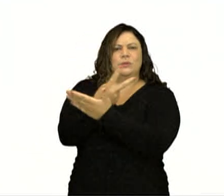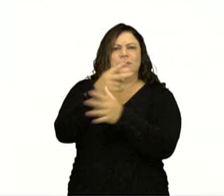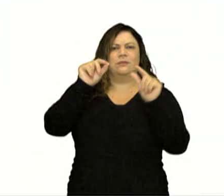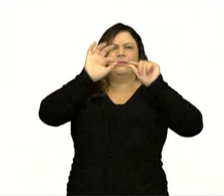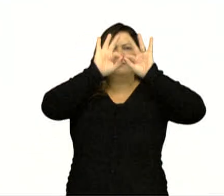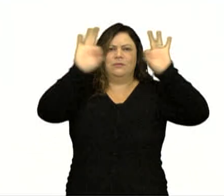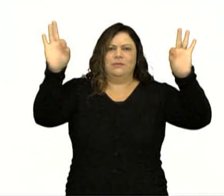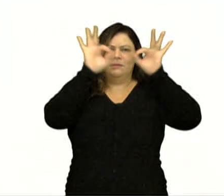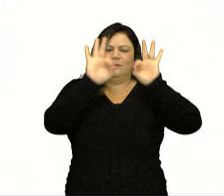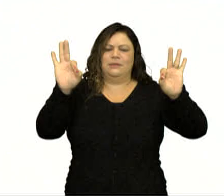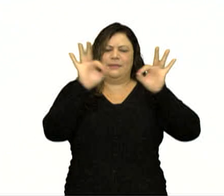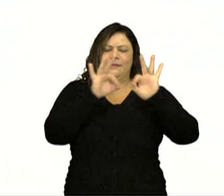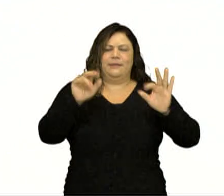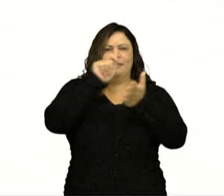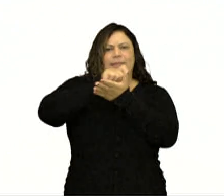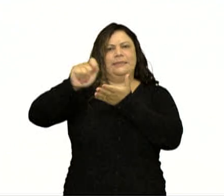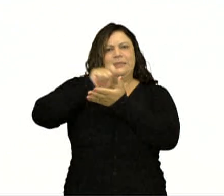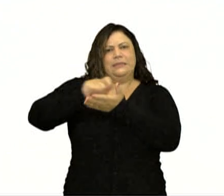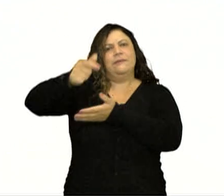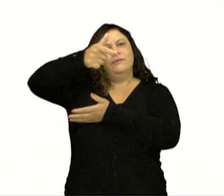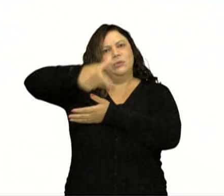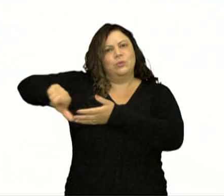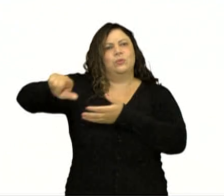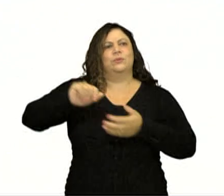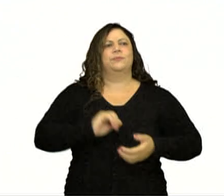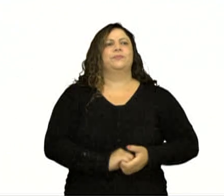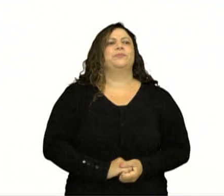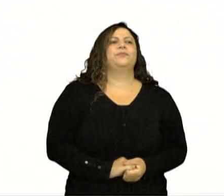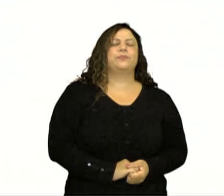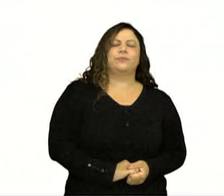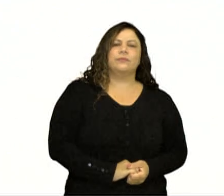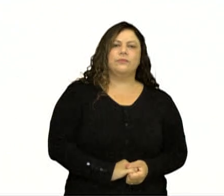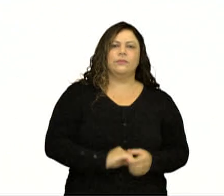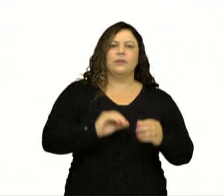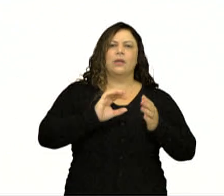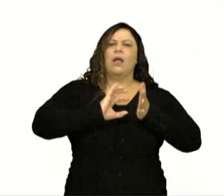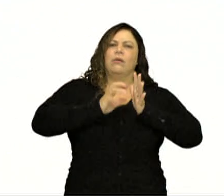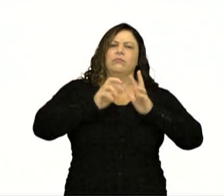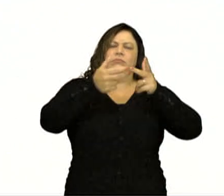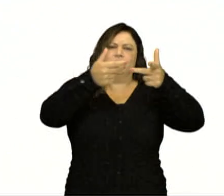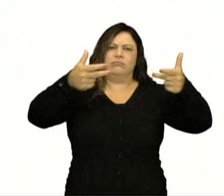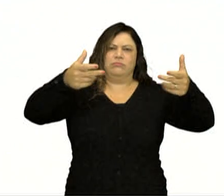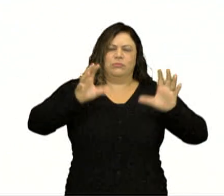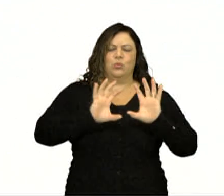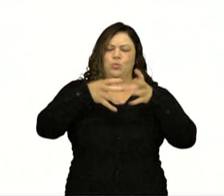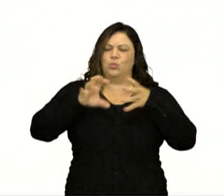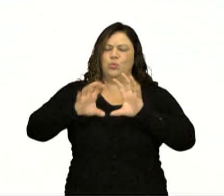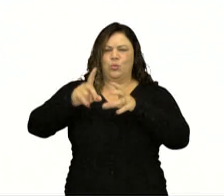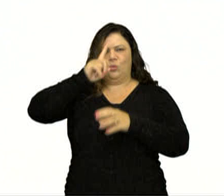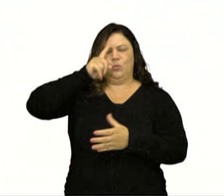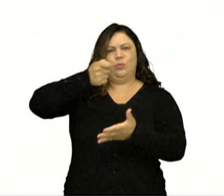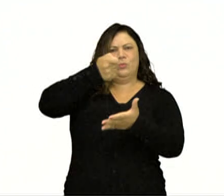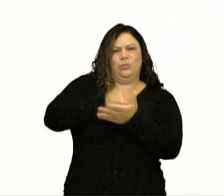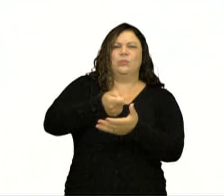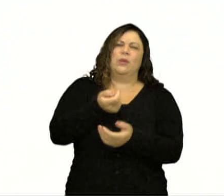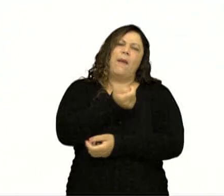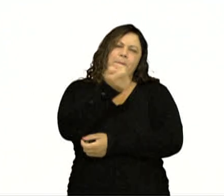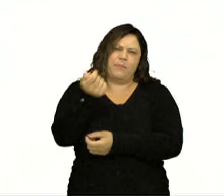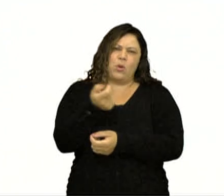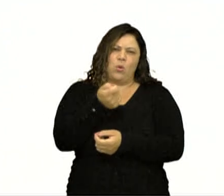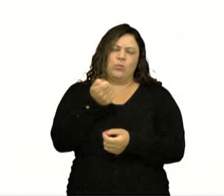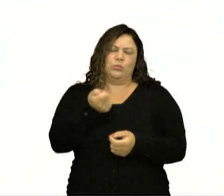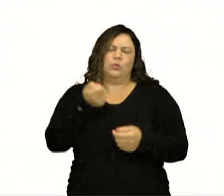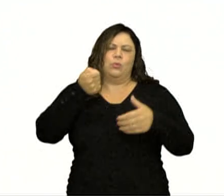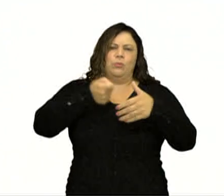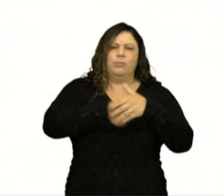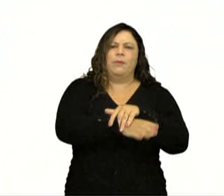reescreva-a tornando correto. Então, os regimes totalitários da primeira metade do século XX pouco investiram na